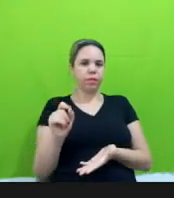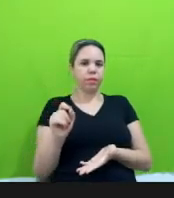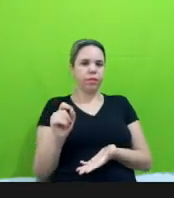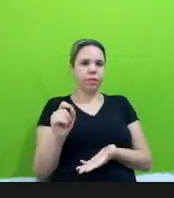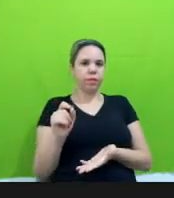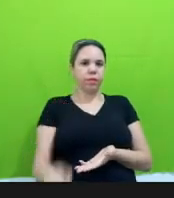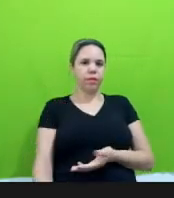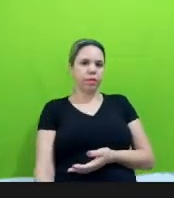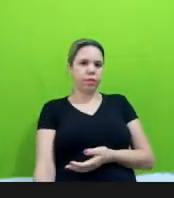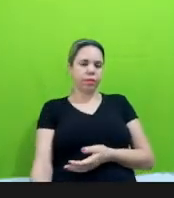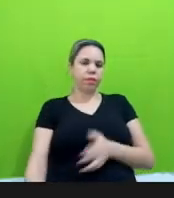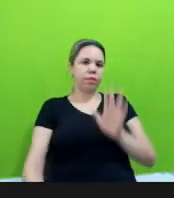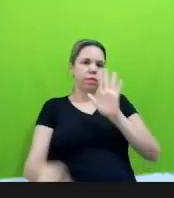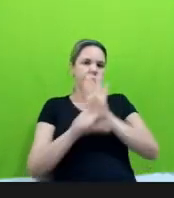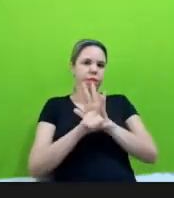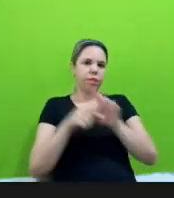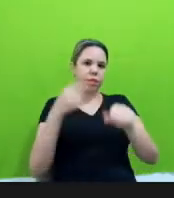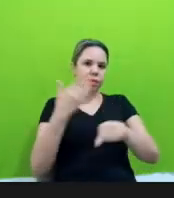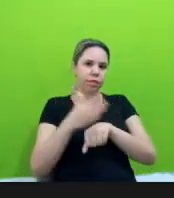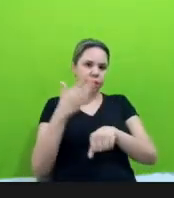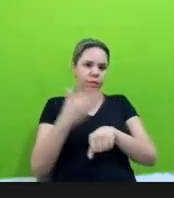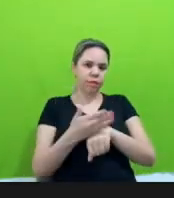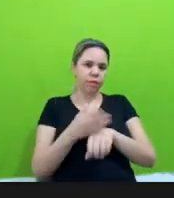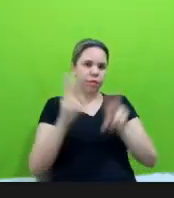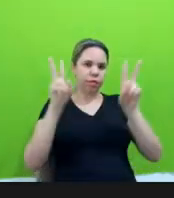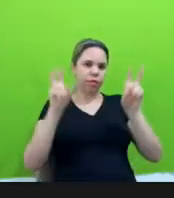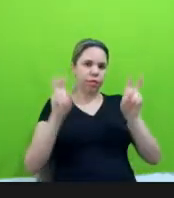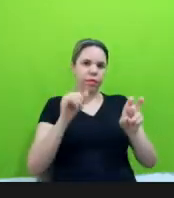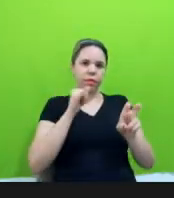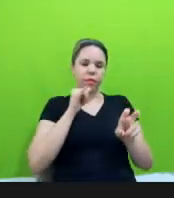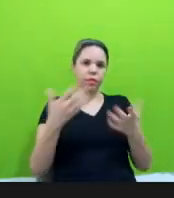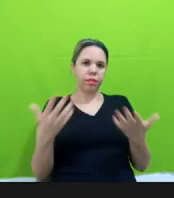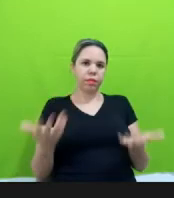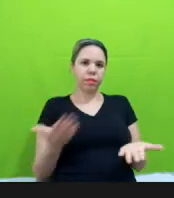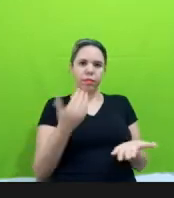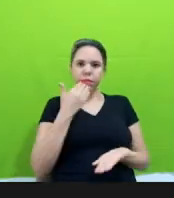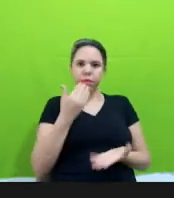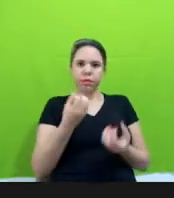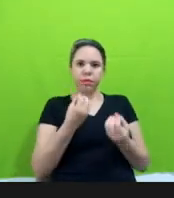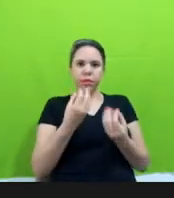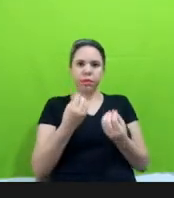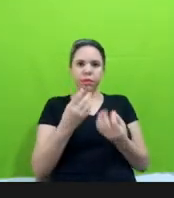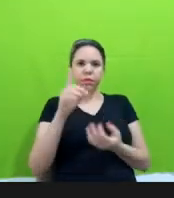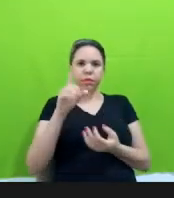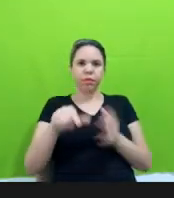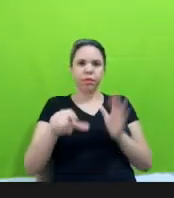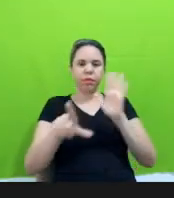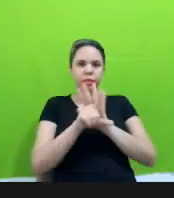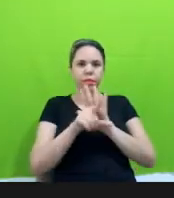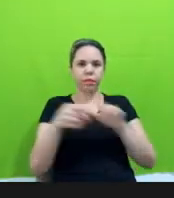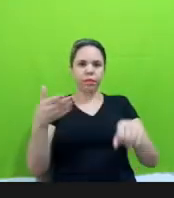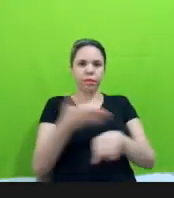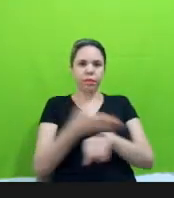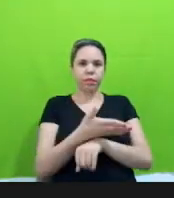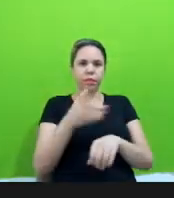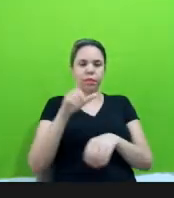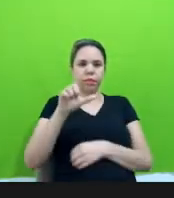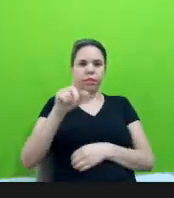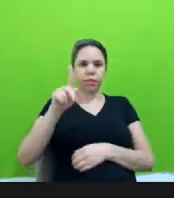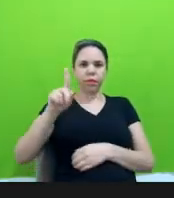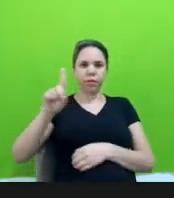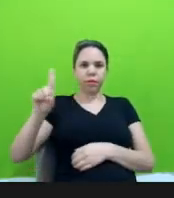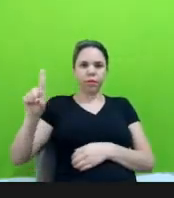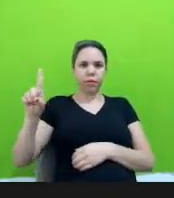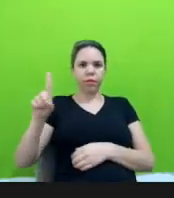a lei que é aplicável em questões relacionadas a pedidos de informação é a lei de acesso e não a LGPD,